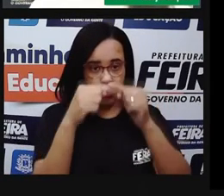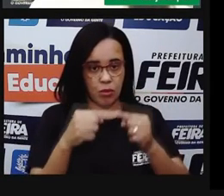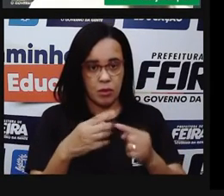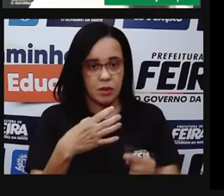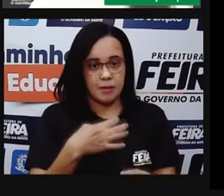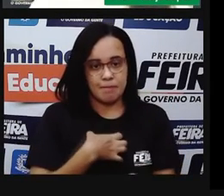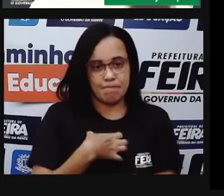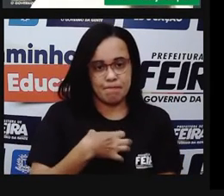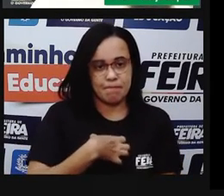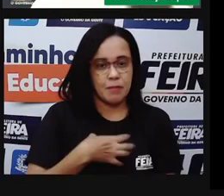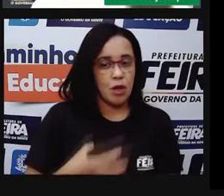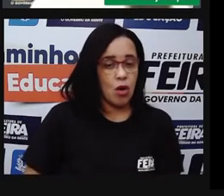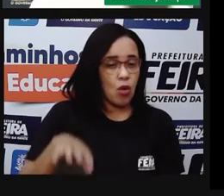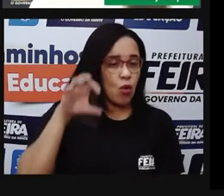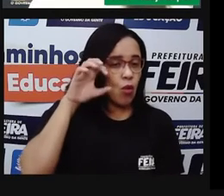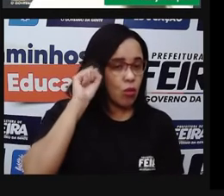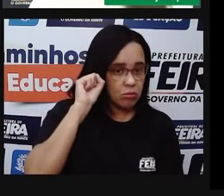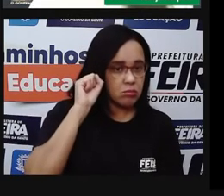som.